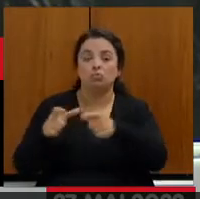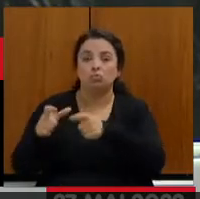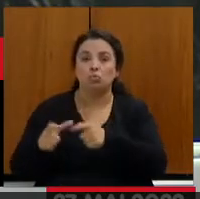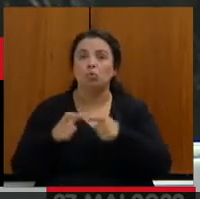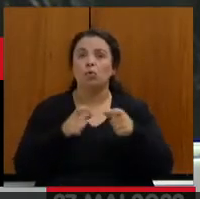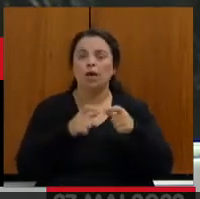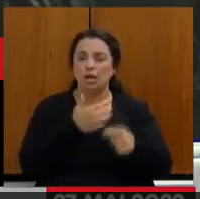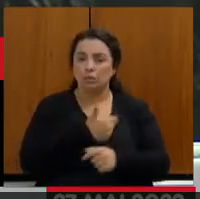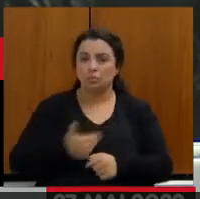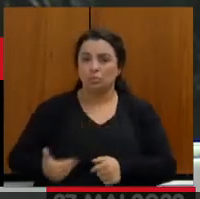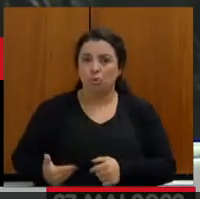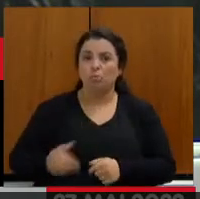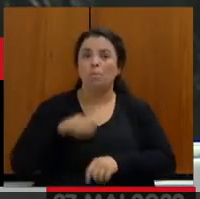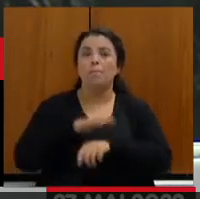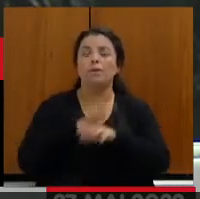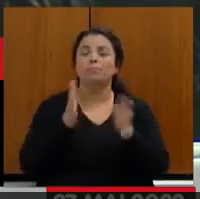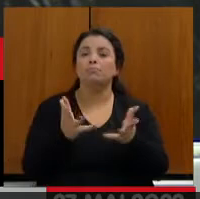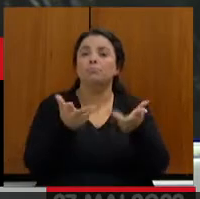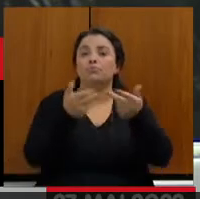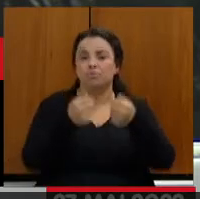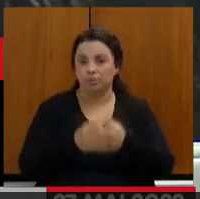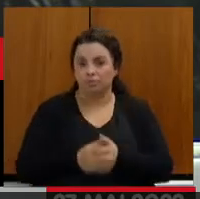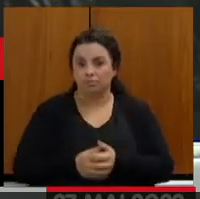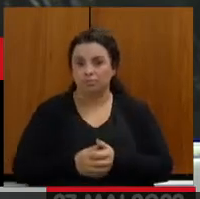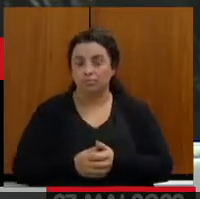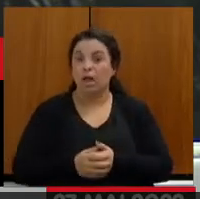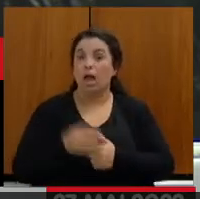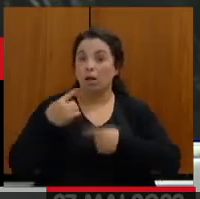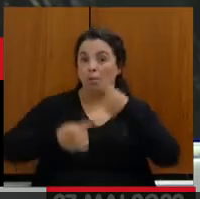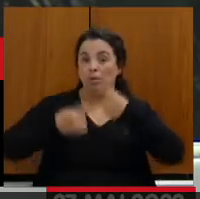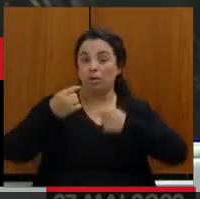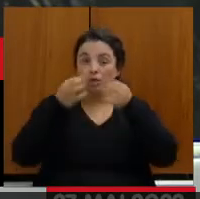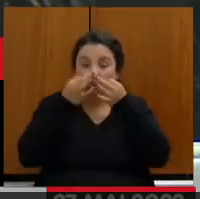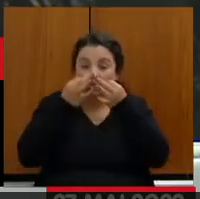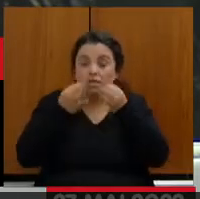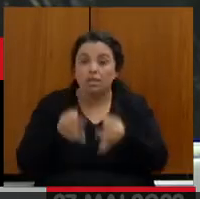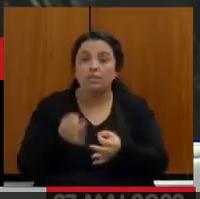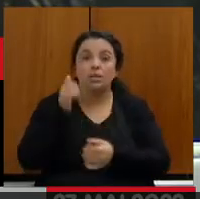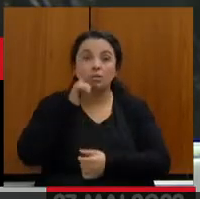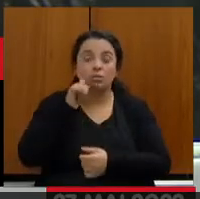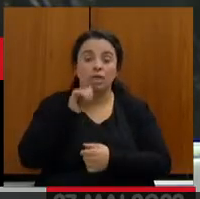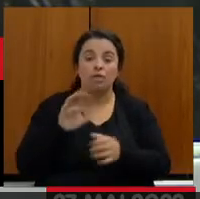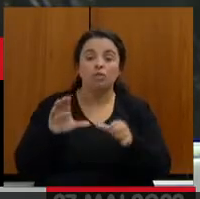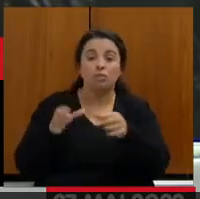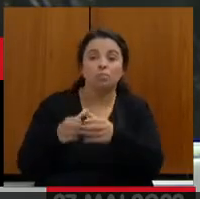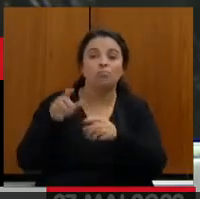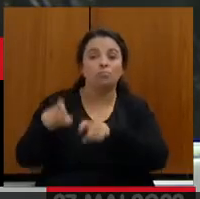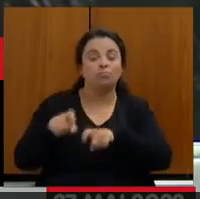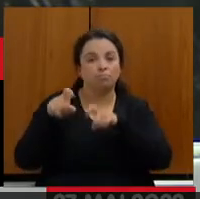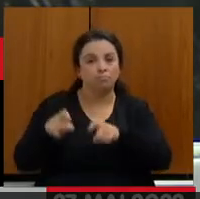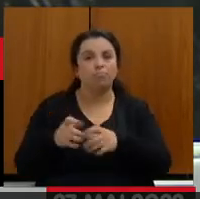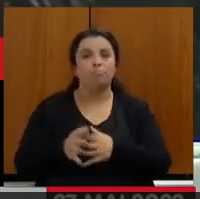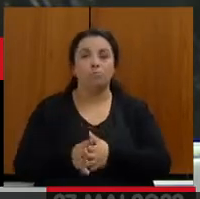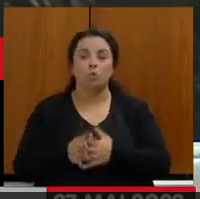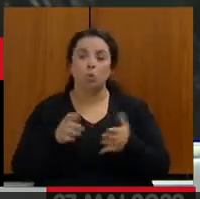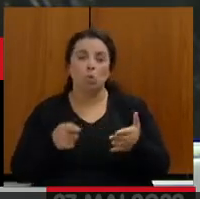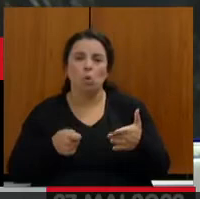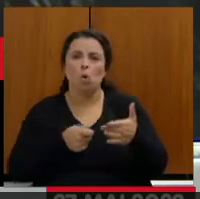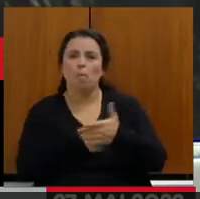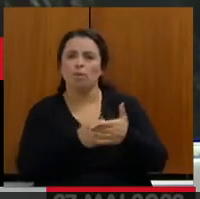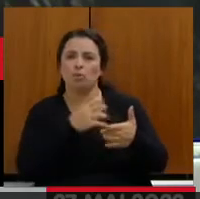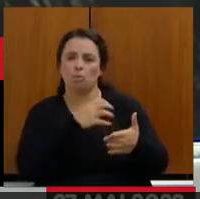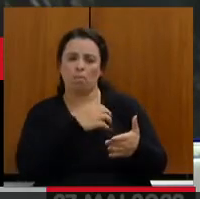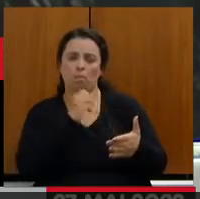público que atendem as mulheres a política de atenção às mulheres de comunidades rurais o combate ao machismo